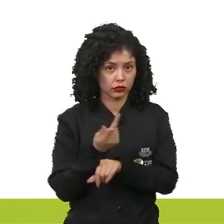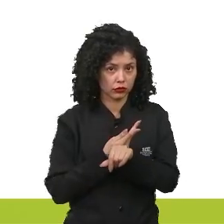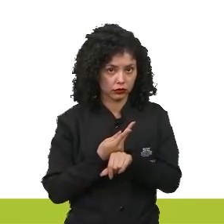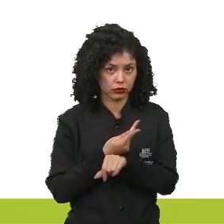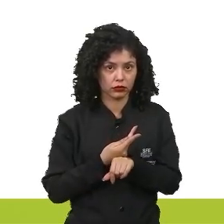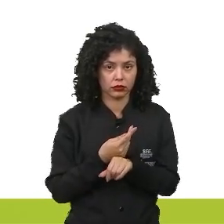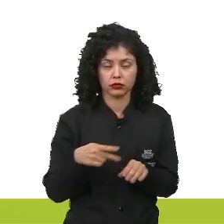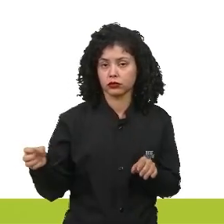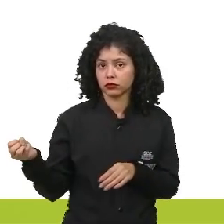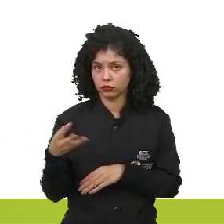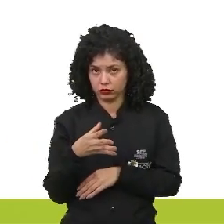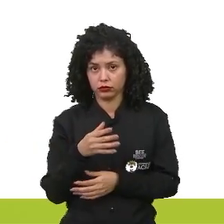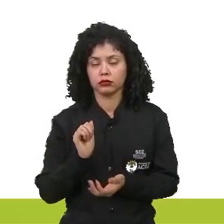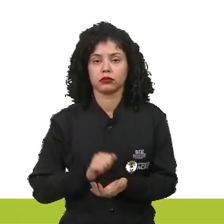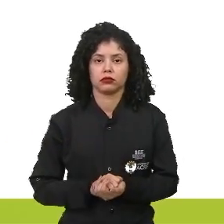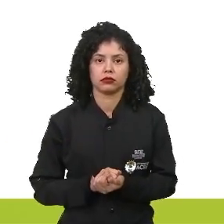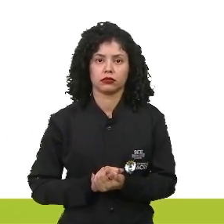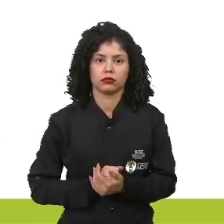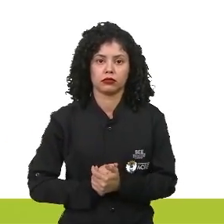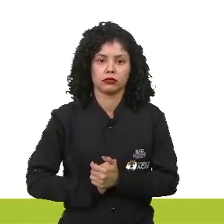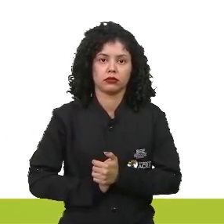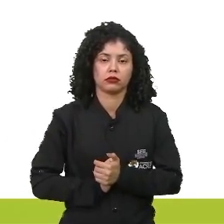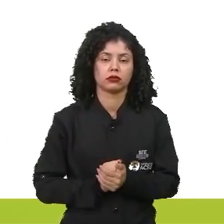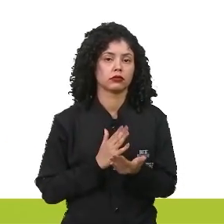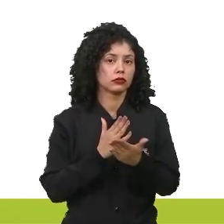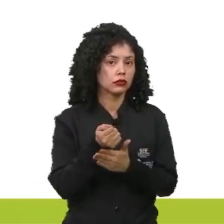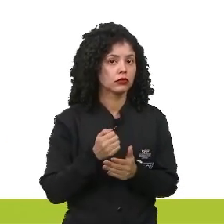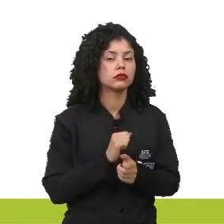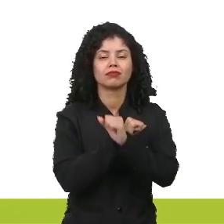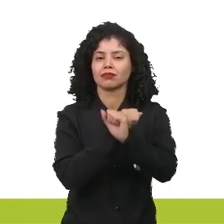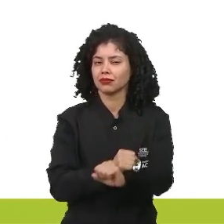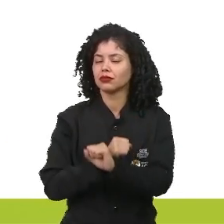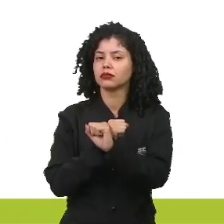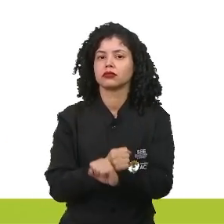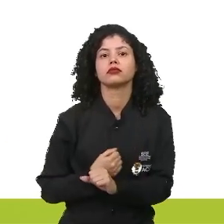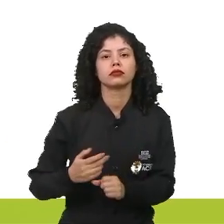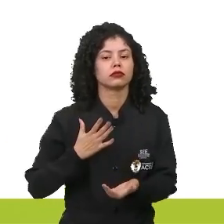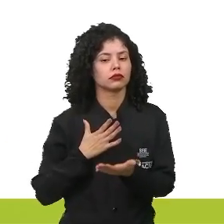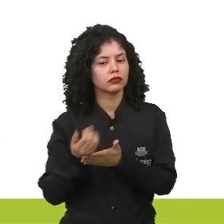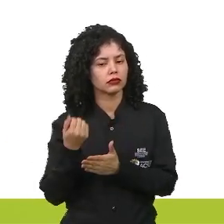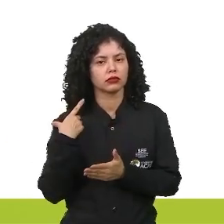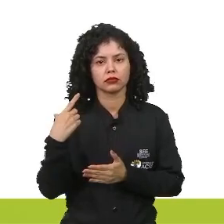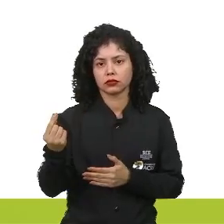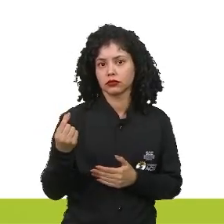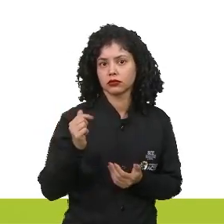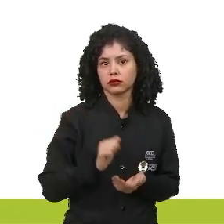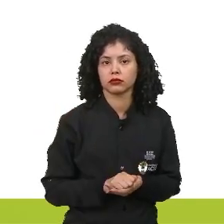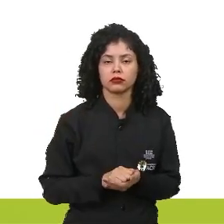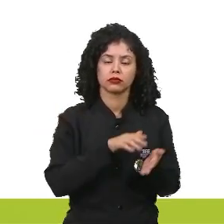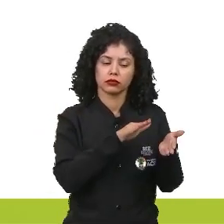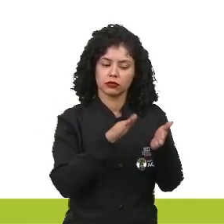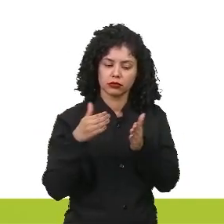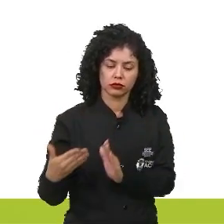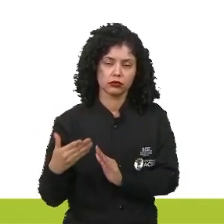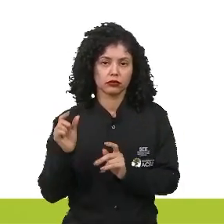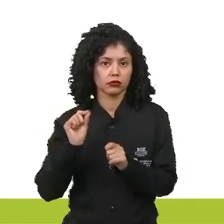novas riquezas e também buscando escravizados que fugiram, ou até mesmo uma fase aí